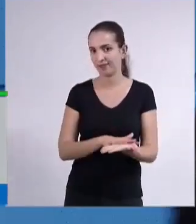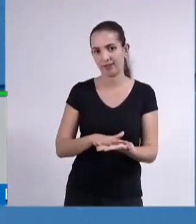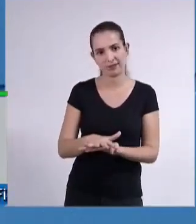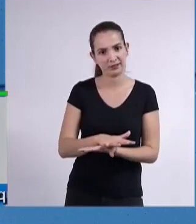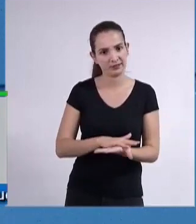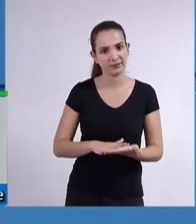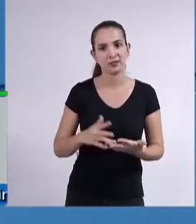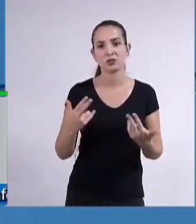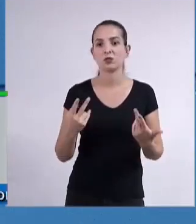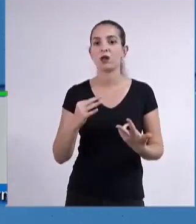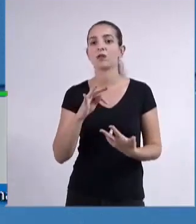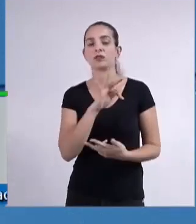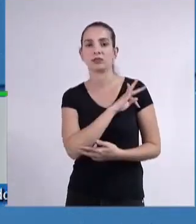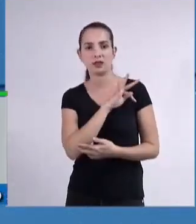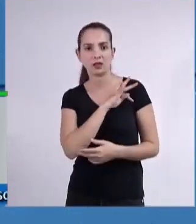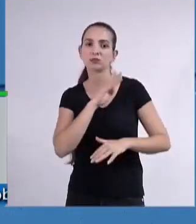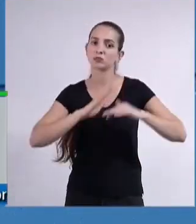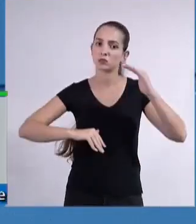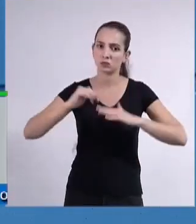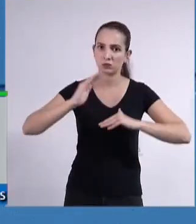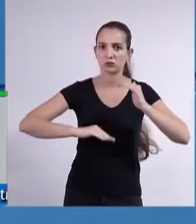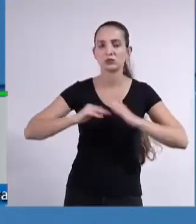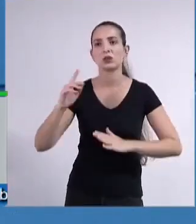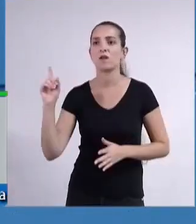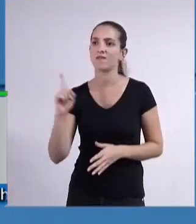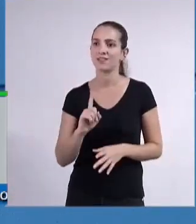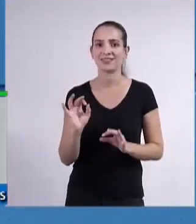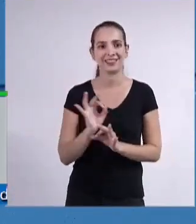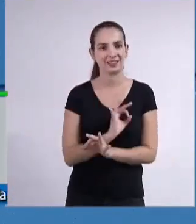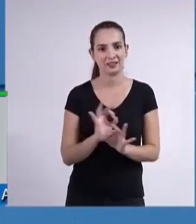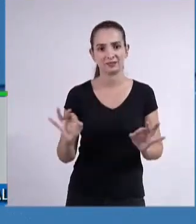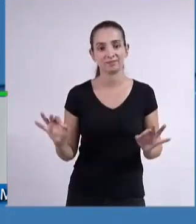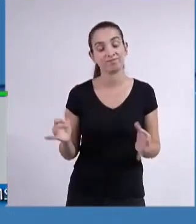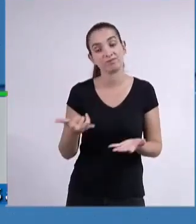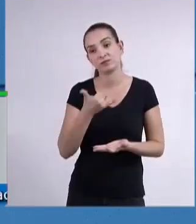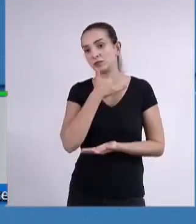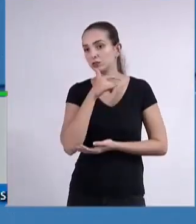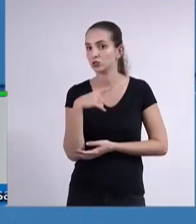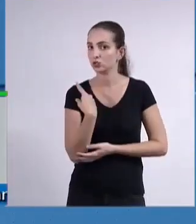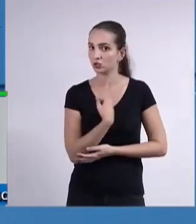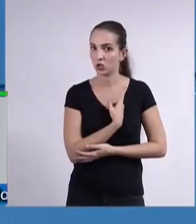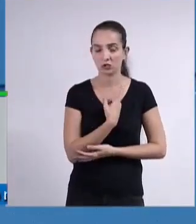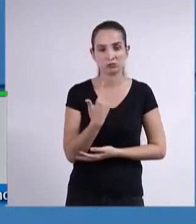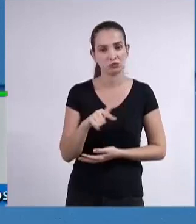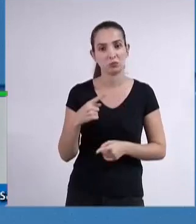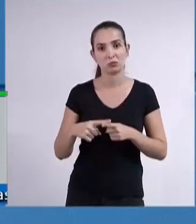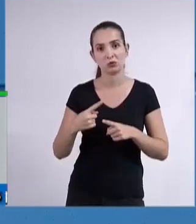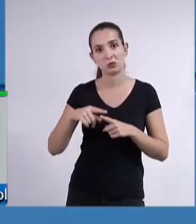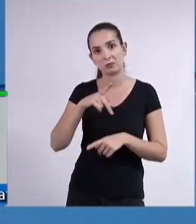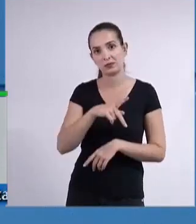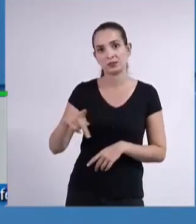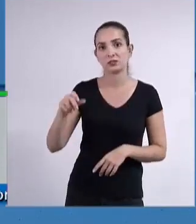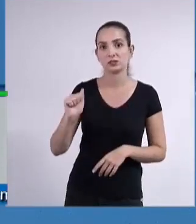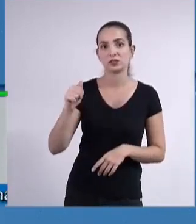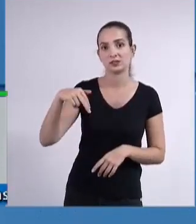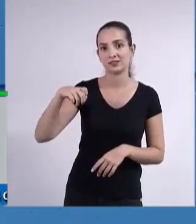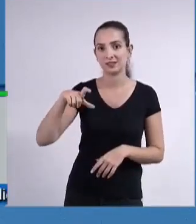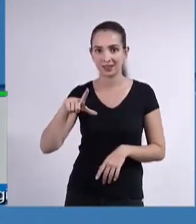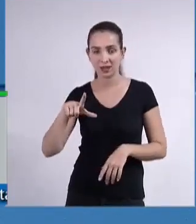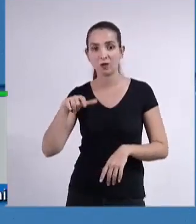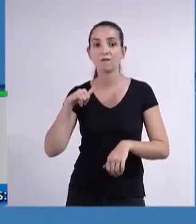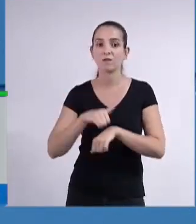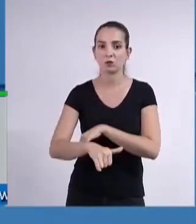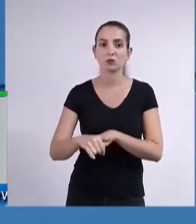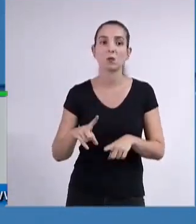mencionou. Infelizmente, nós não tínhamos. E o presidente da ANEEL diz que está aqui com